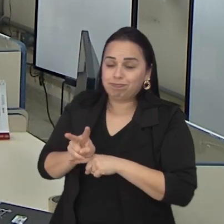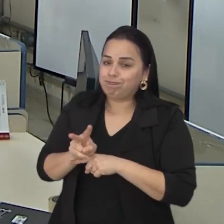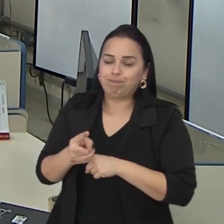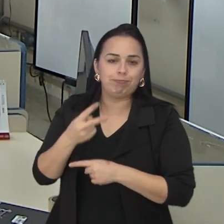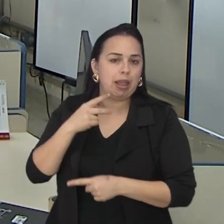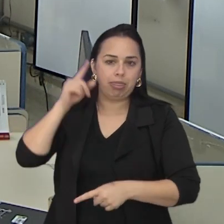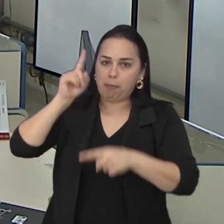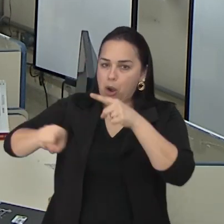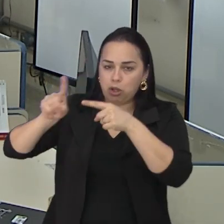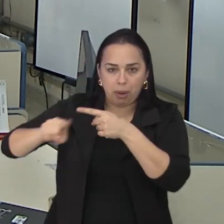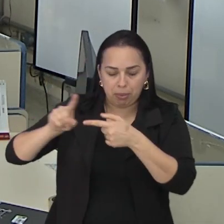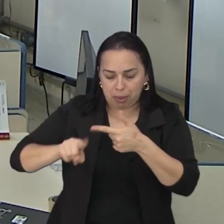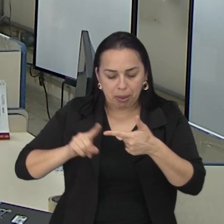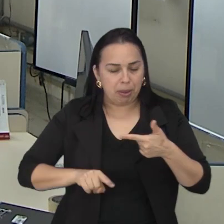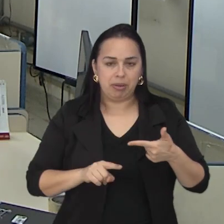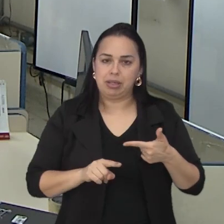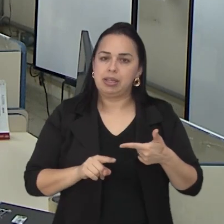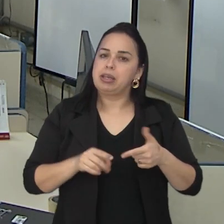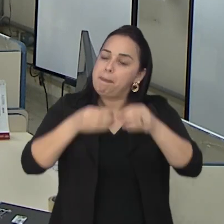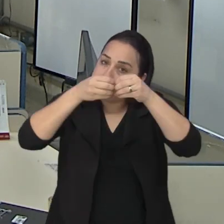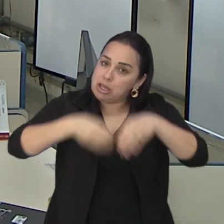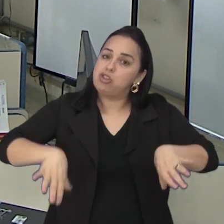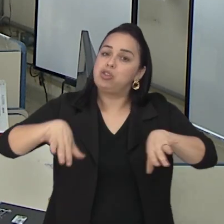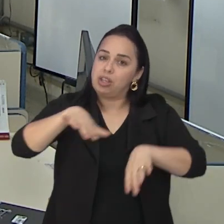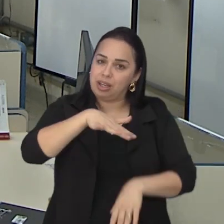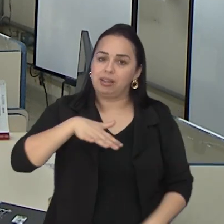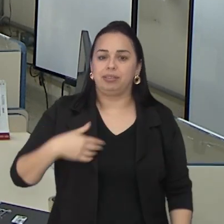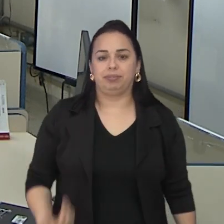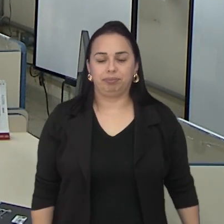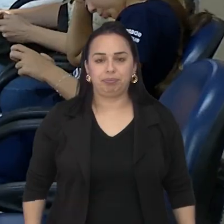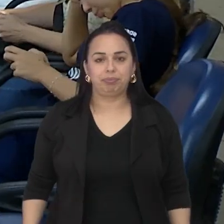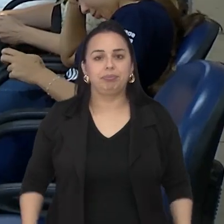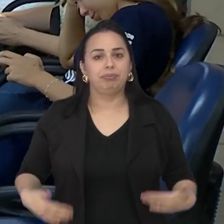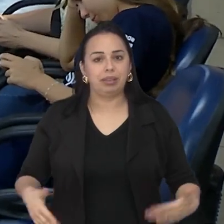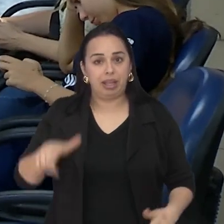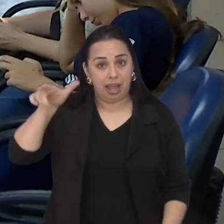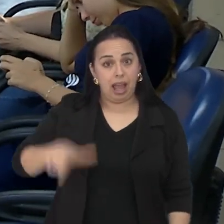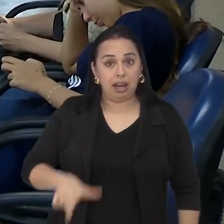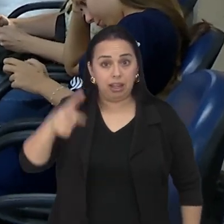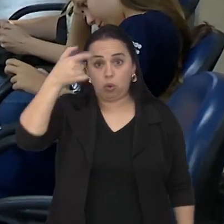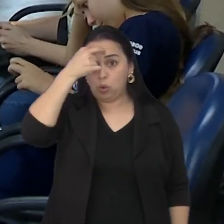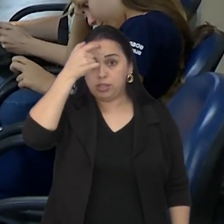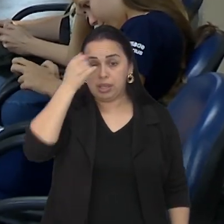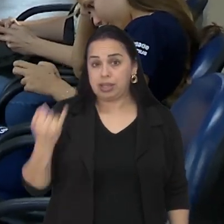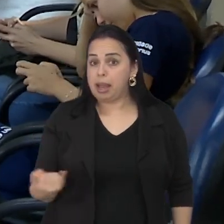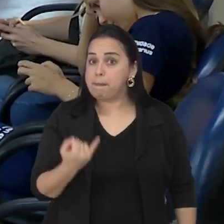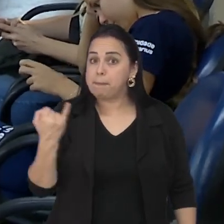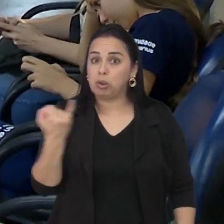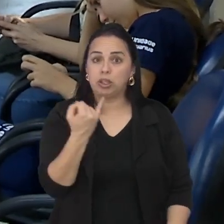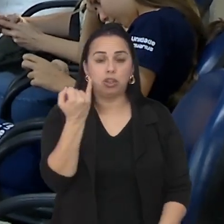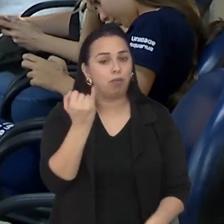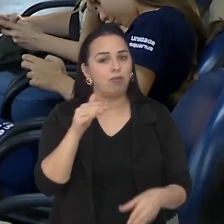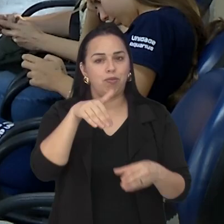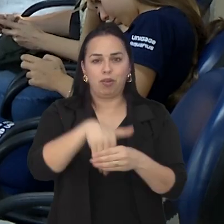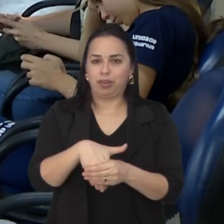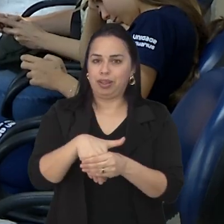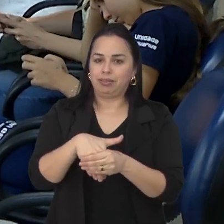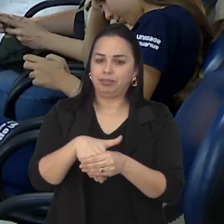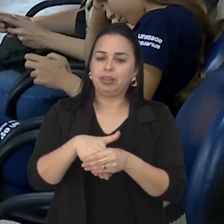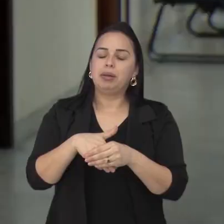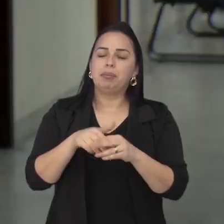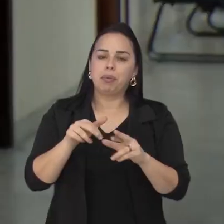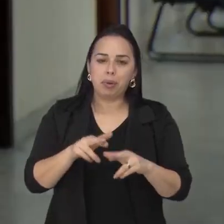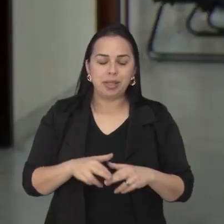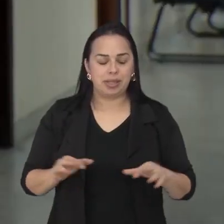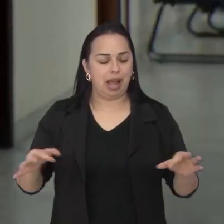públicas e outras consequências aí que prejudicam a vida civil do eleitor. Marcela tem consciência da importância da participação do